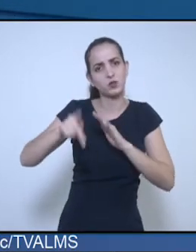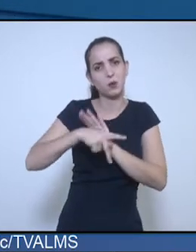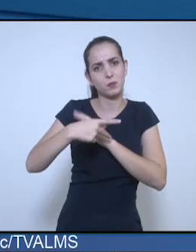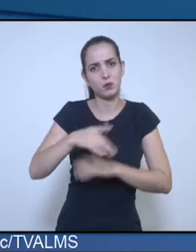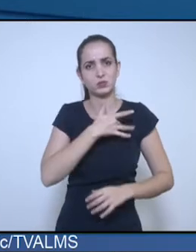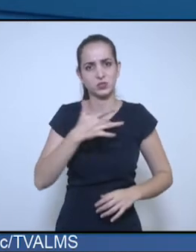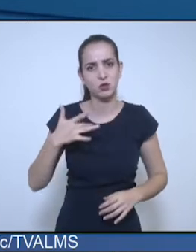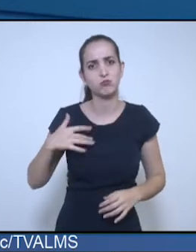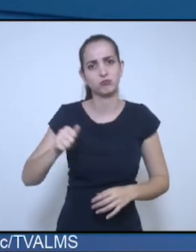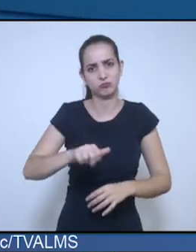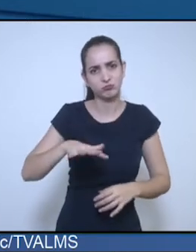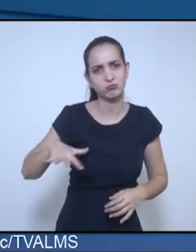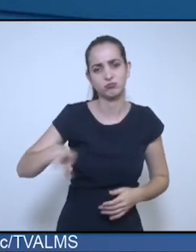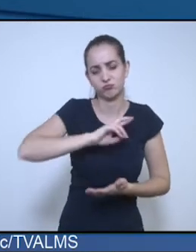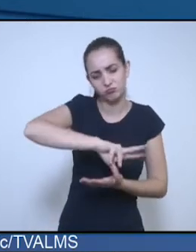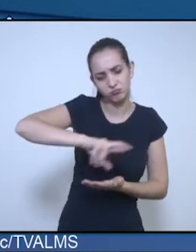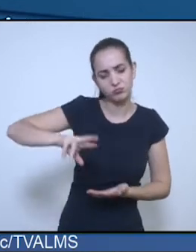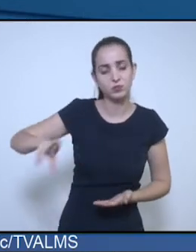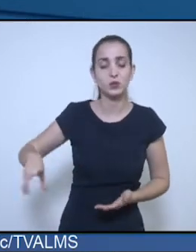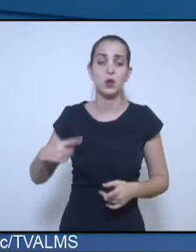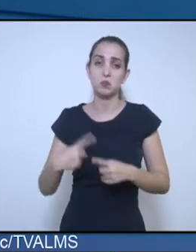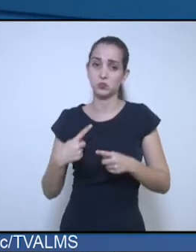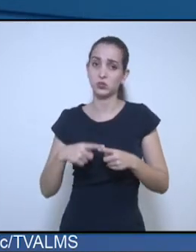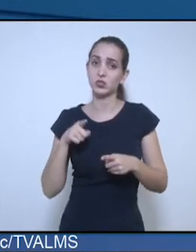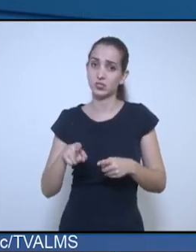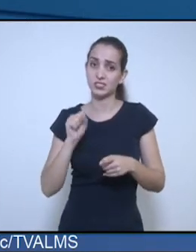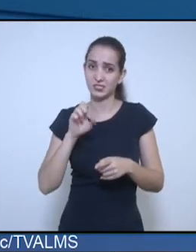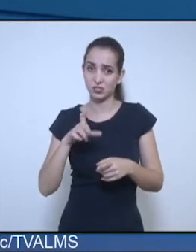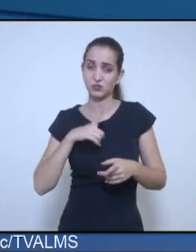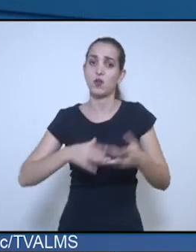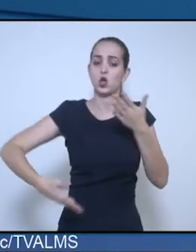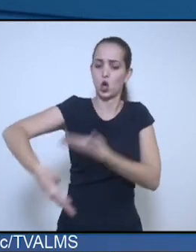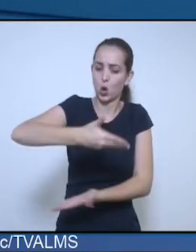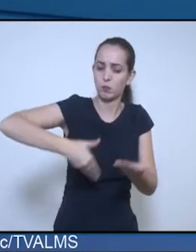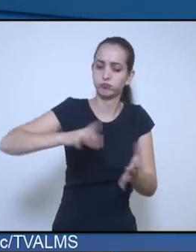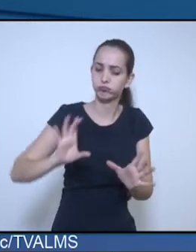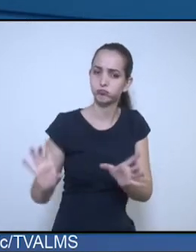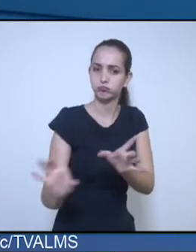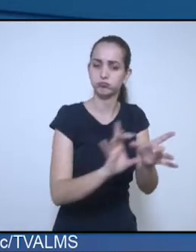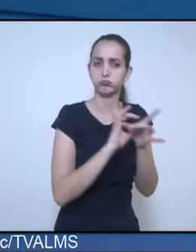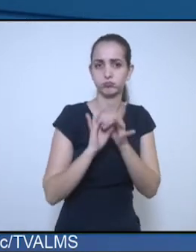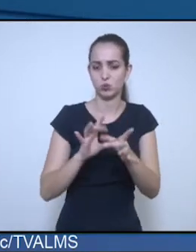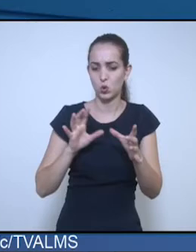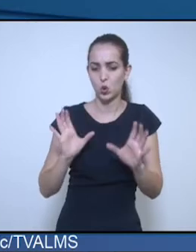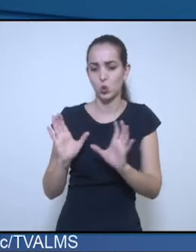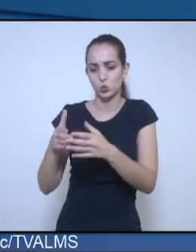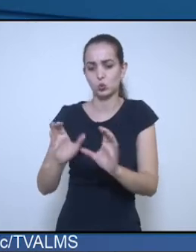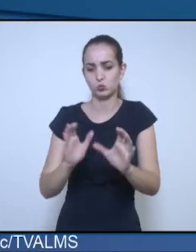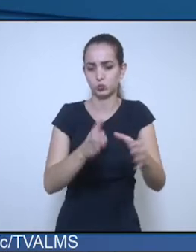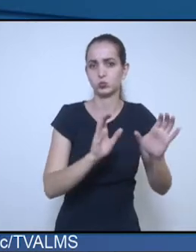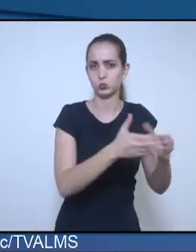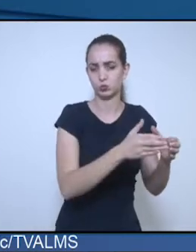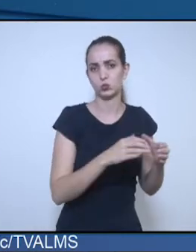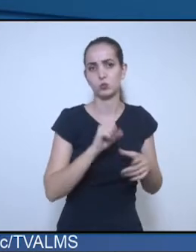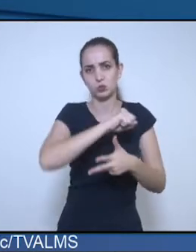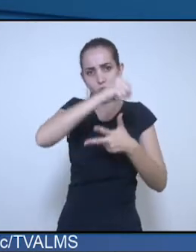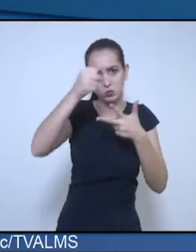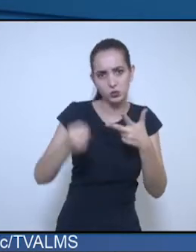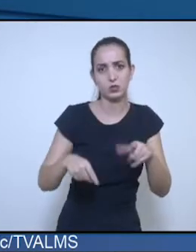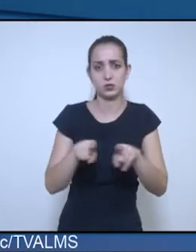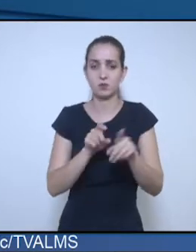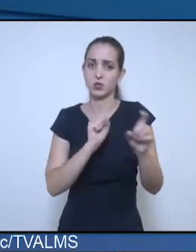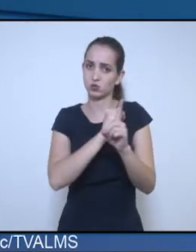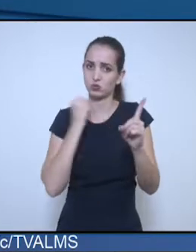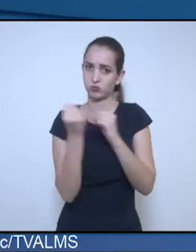e familiares. Isso tudo pode ser garantido por meio do sistema de cooperação entre os diversos setores, poder público e organização da sociedade